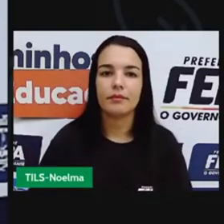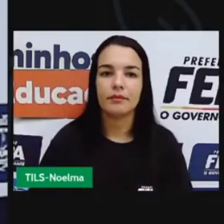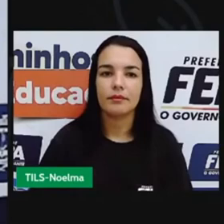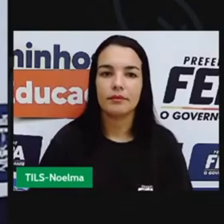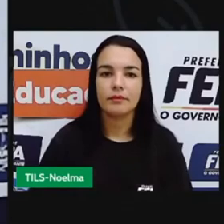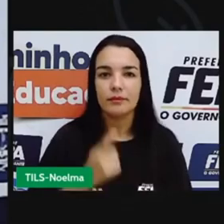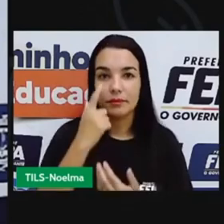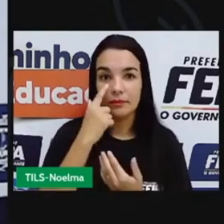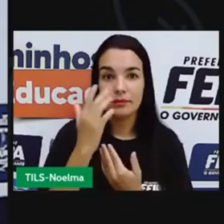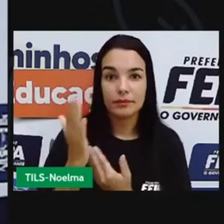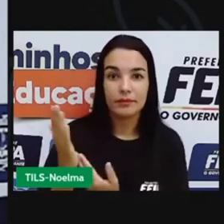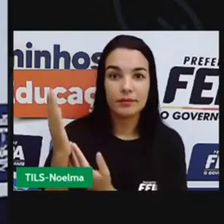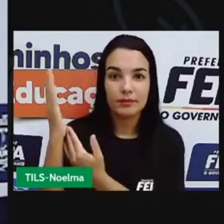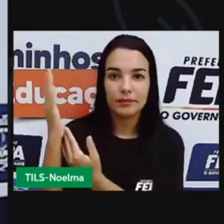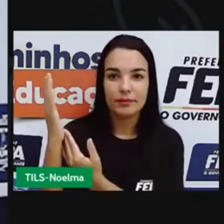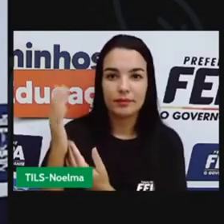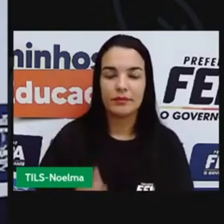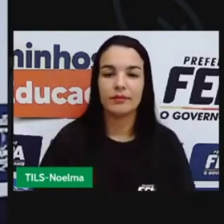Olha só essa tela aqui.